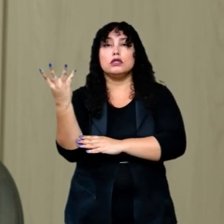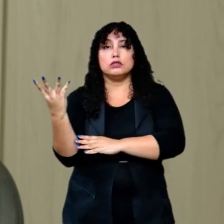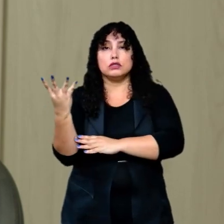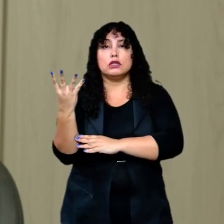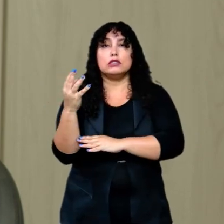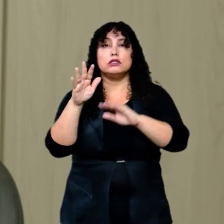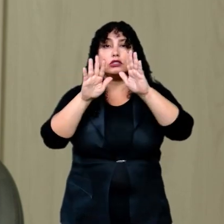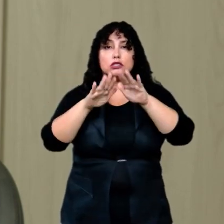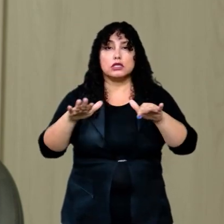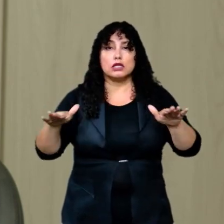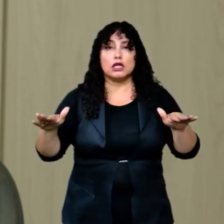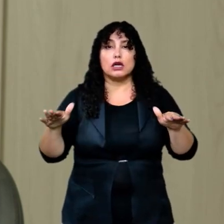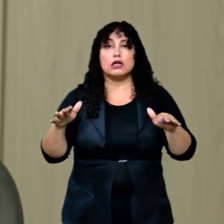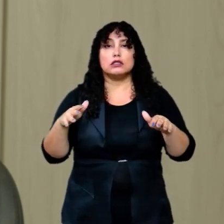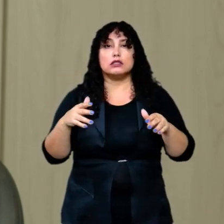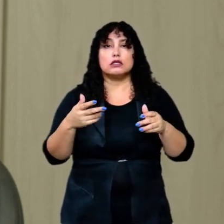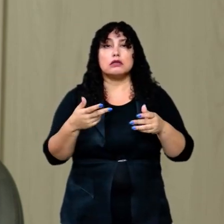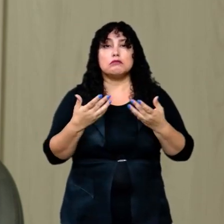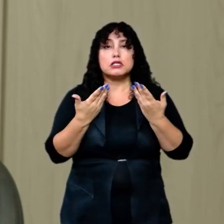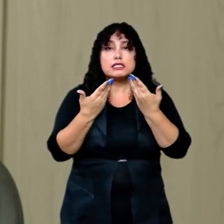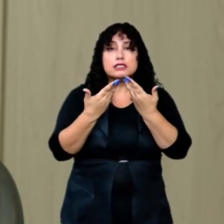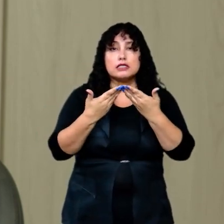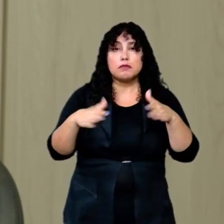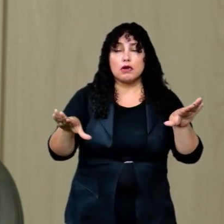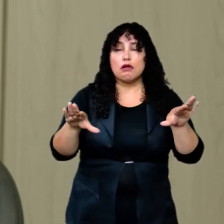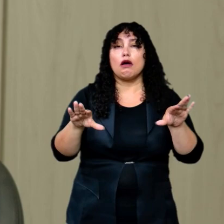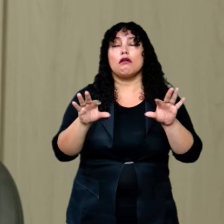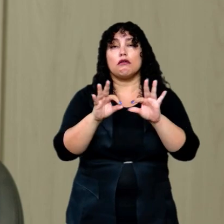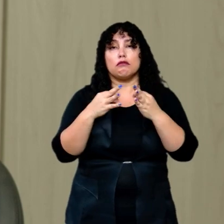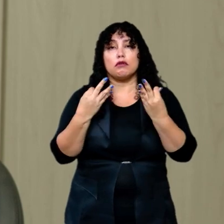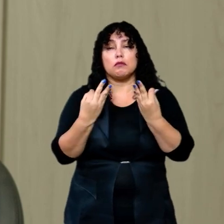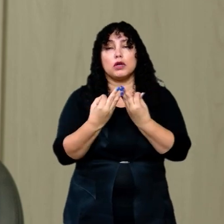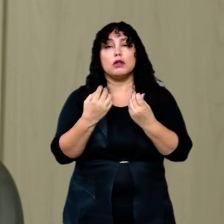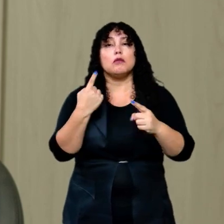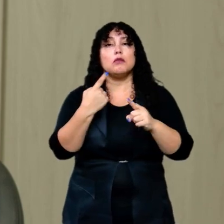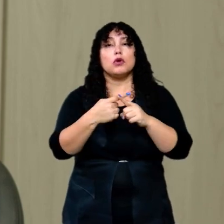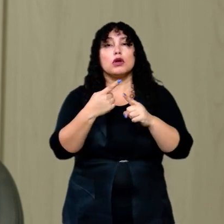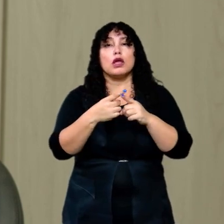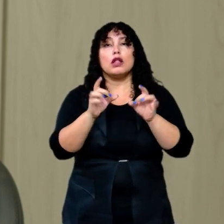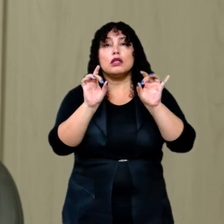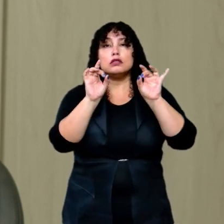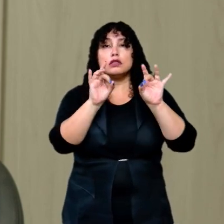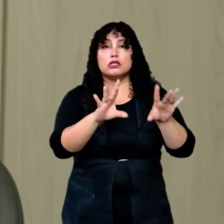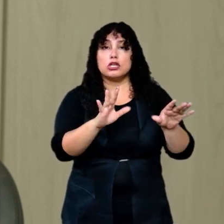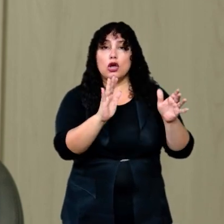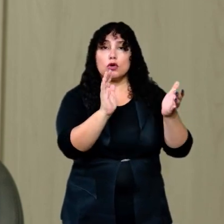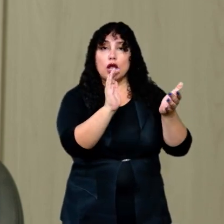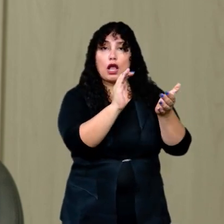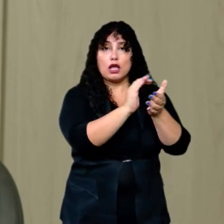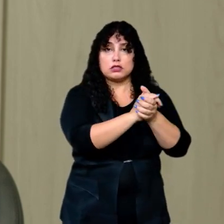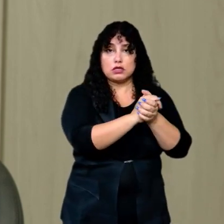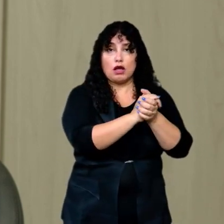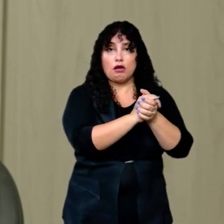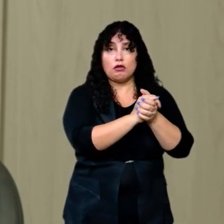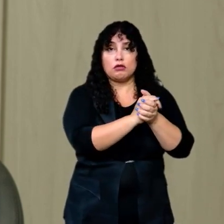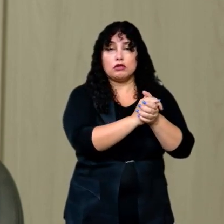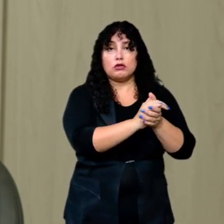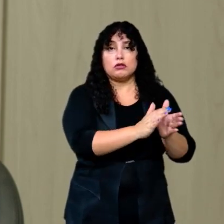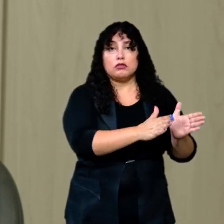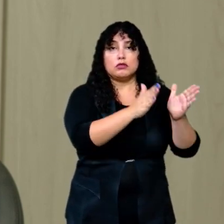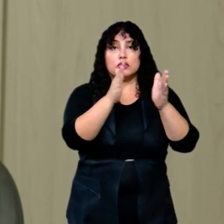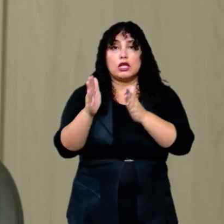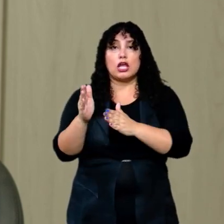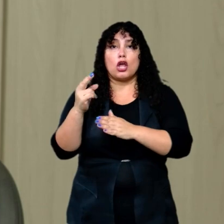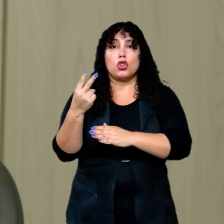de crianças que ela via que os pais se separavam, né? Por quê? Porque deixaram de ser um casal, passaram a ser